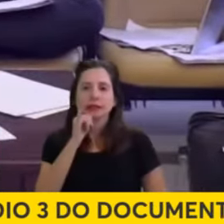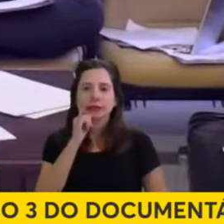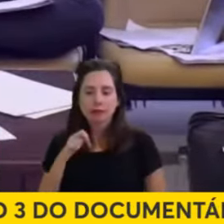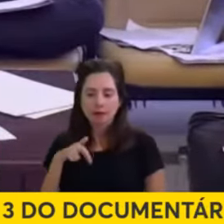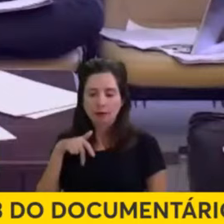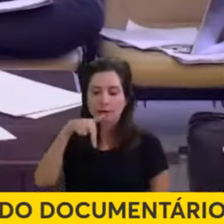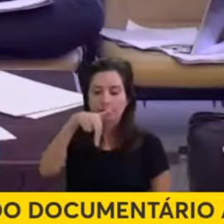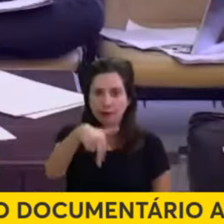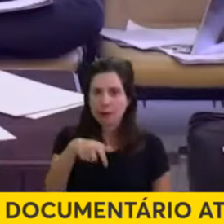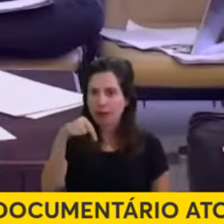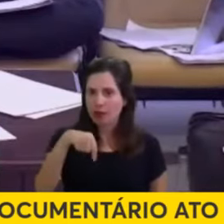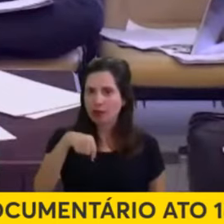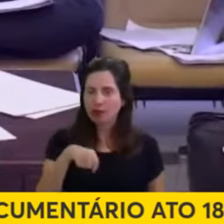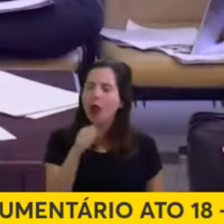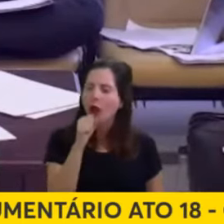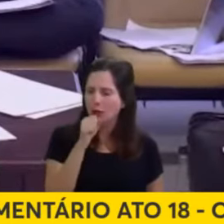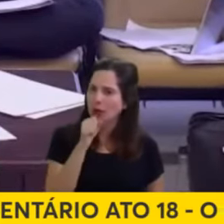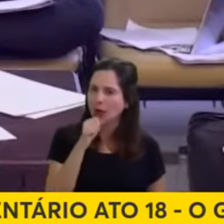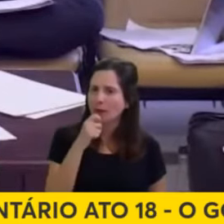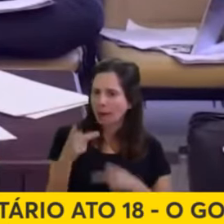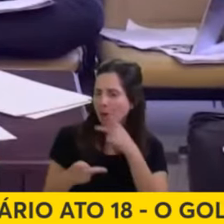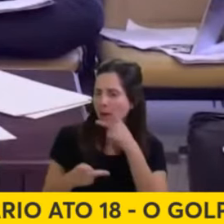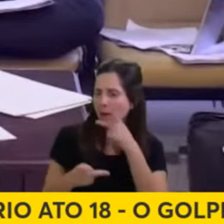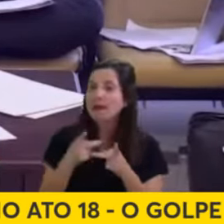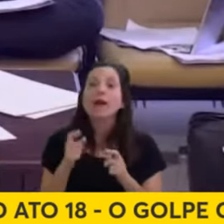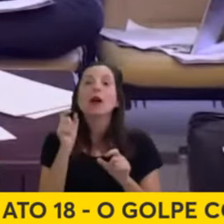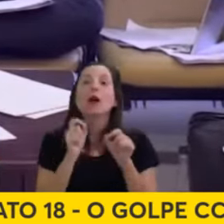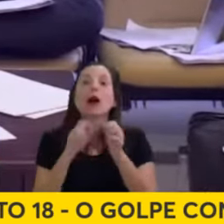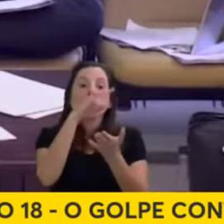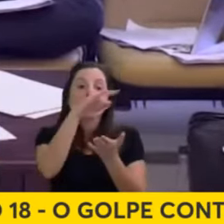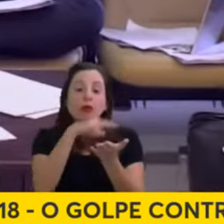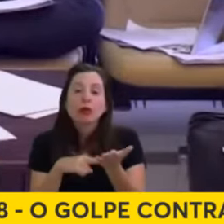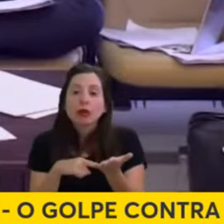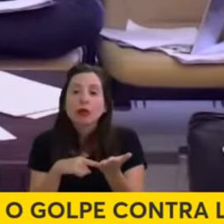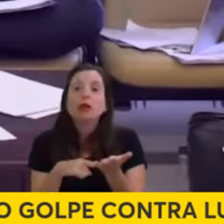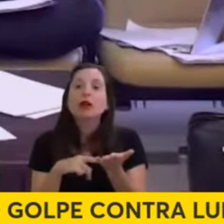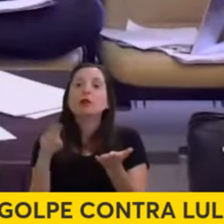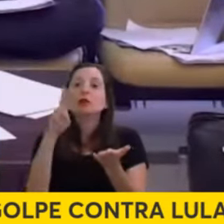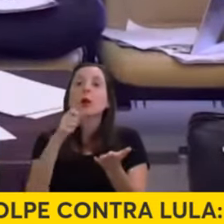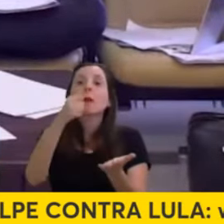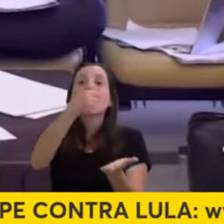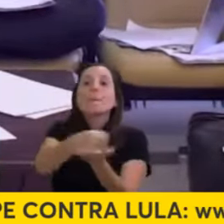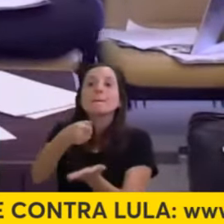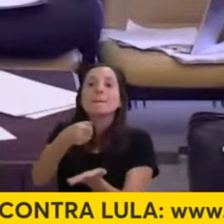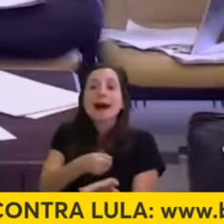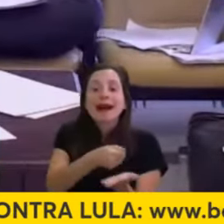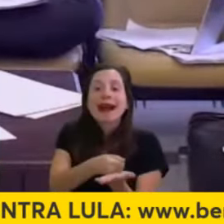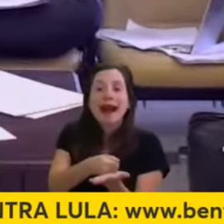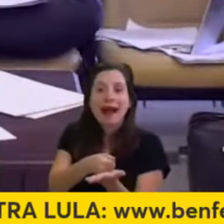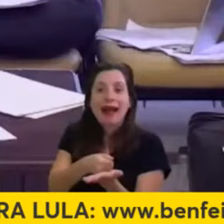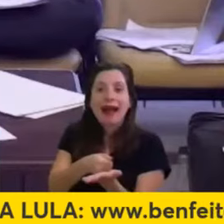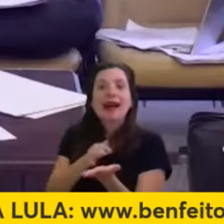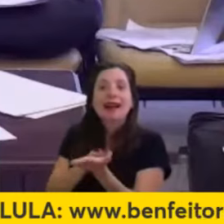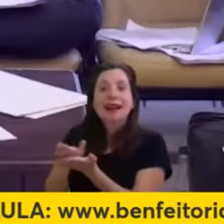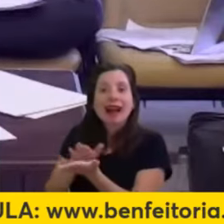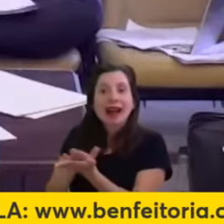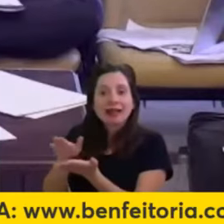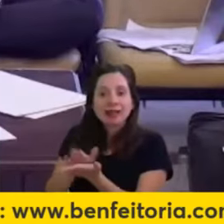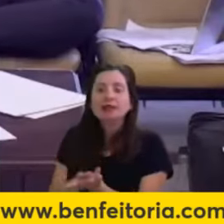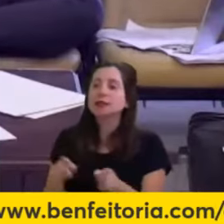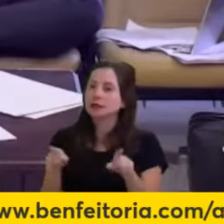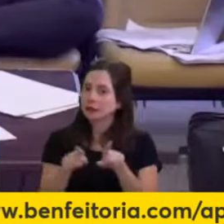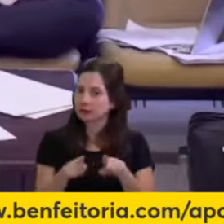espaço e fala que aquele contrato servia para pagar outras despesas inclusive o advogado de verdade